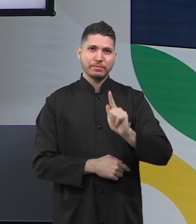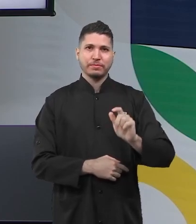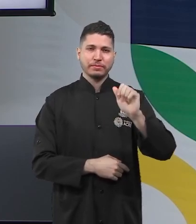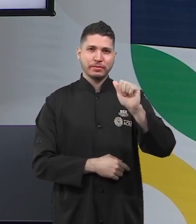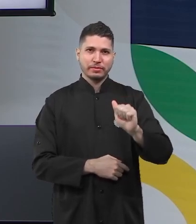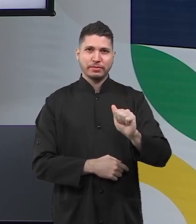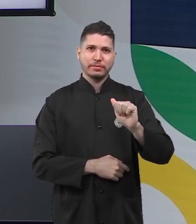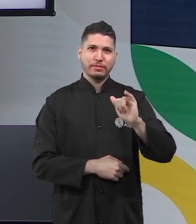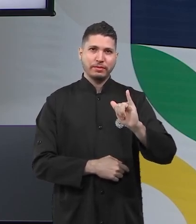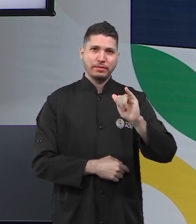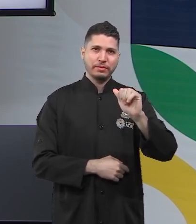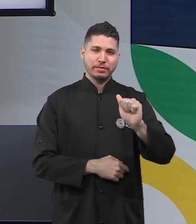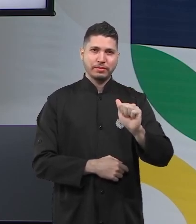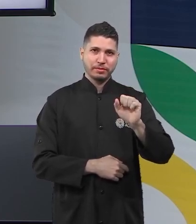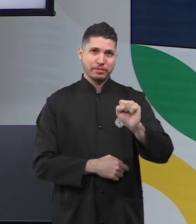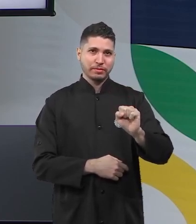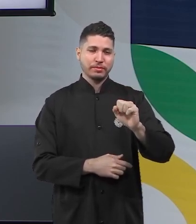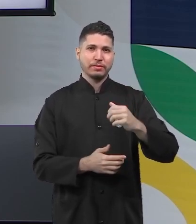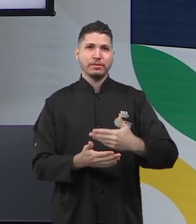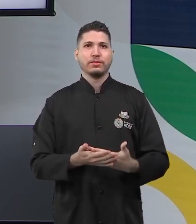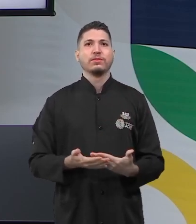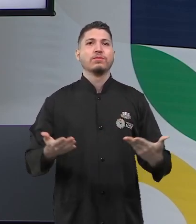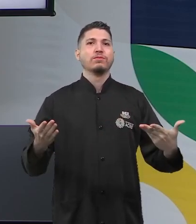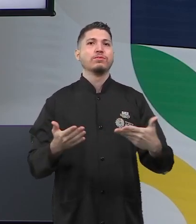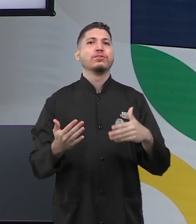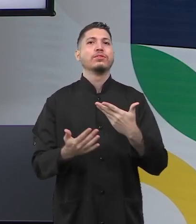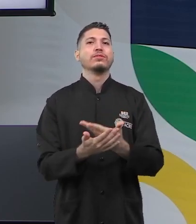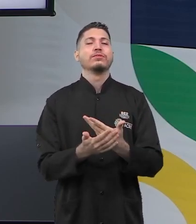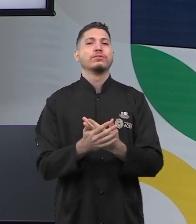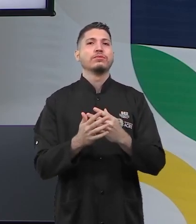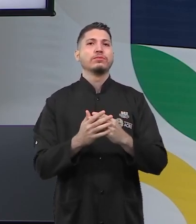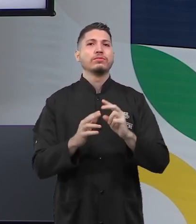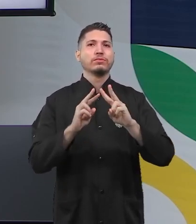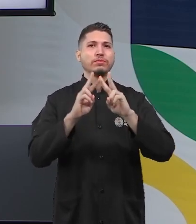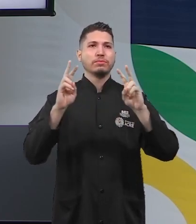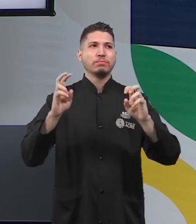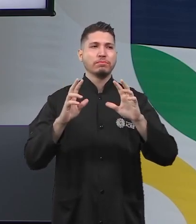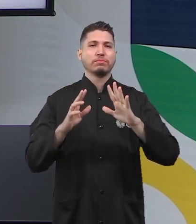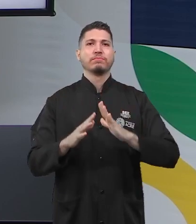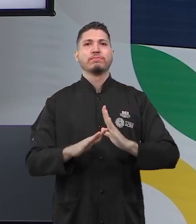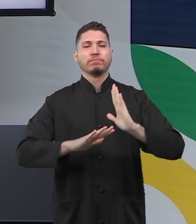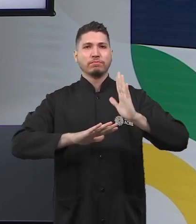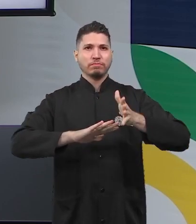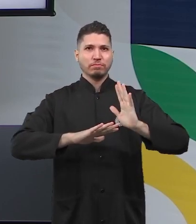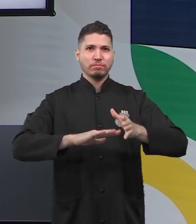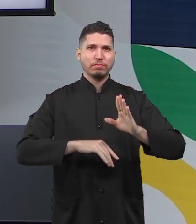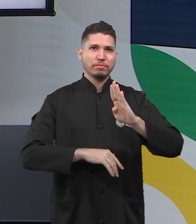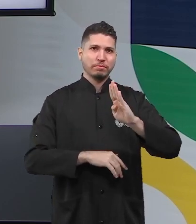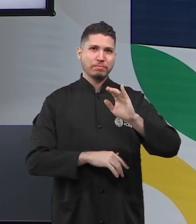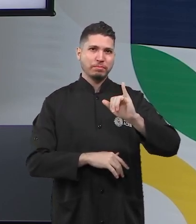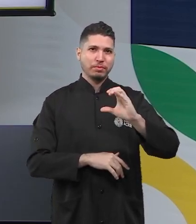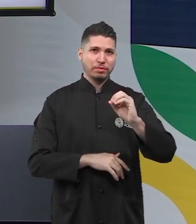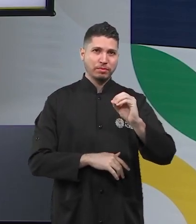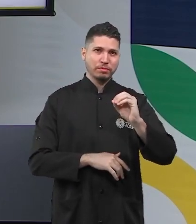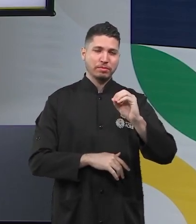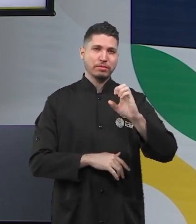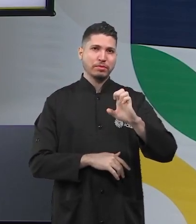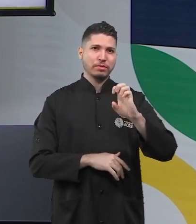vamos falar de um assunto contemporâneo. Hoje nós vamos falar da bioética. Então,